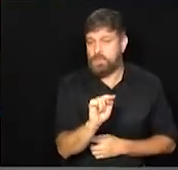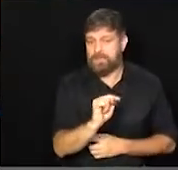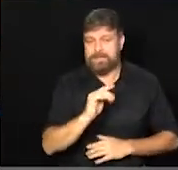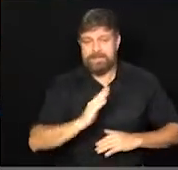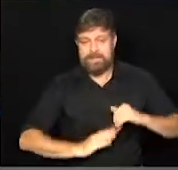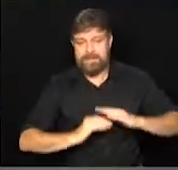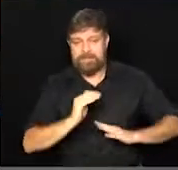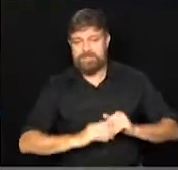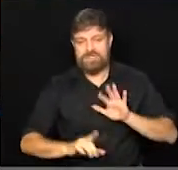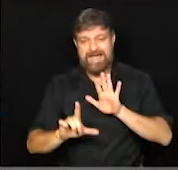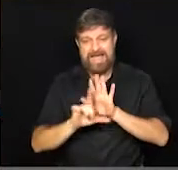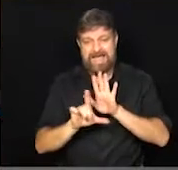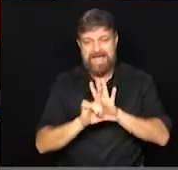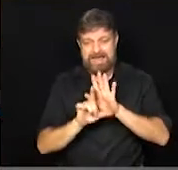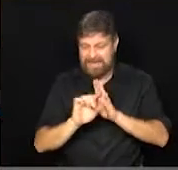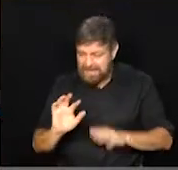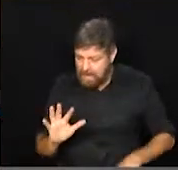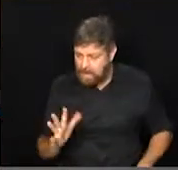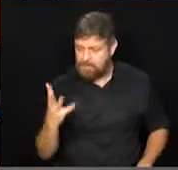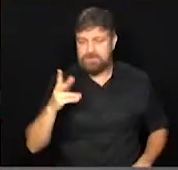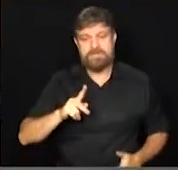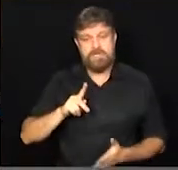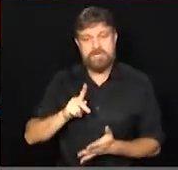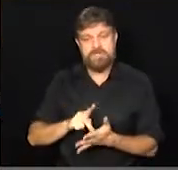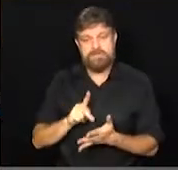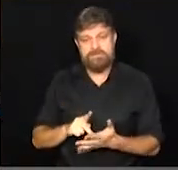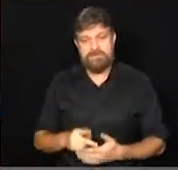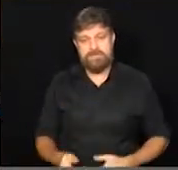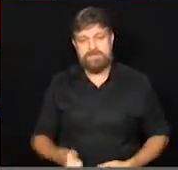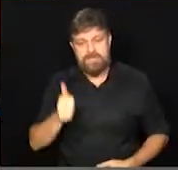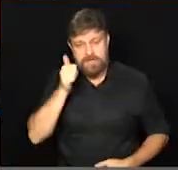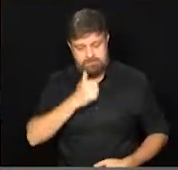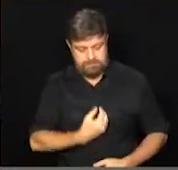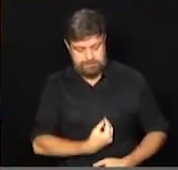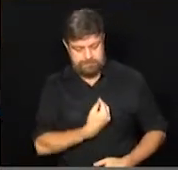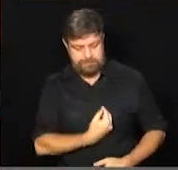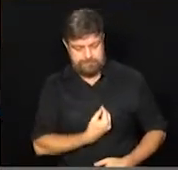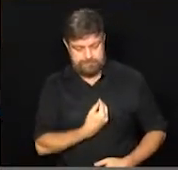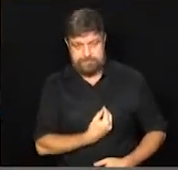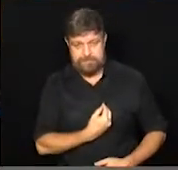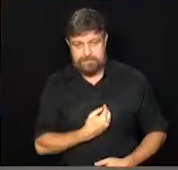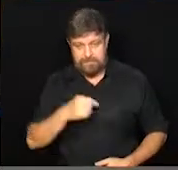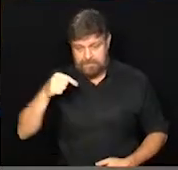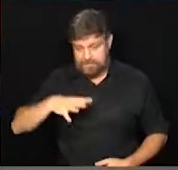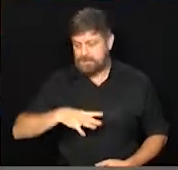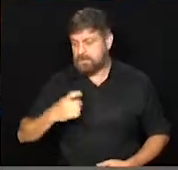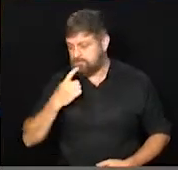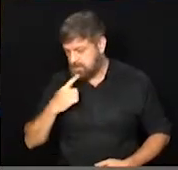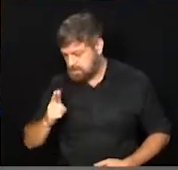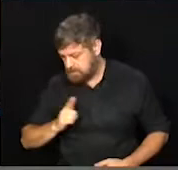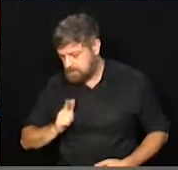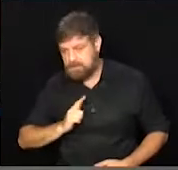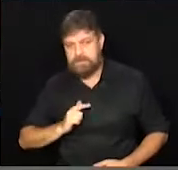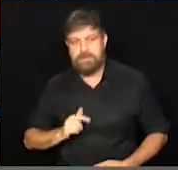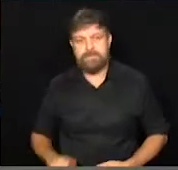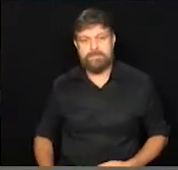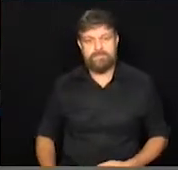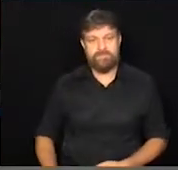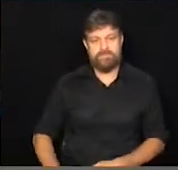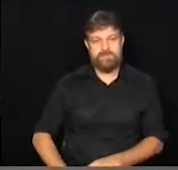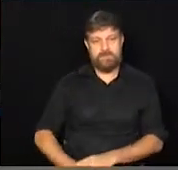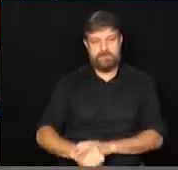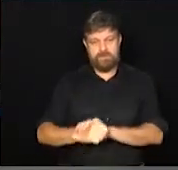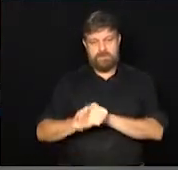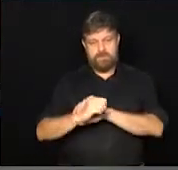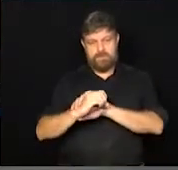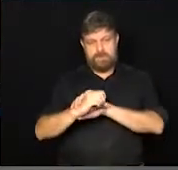a lei se torne uma realidade na vida das mulheres. Em Campinas, nós temos serviços, nós temos o CEAMO, nós temos a Casa